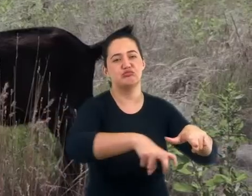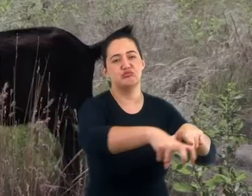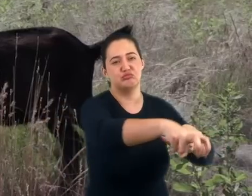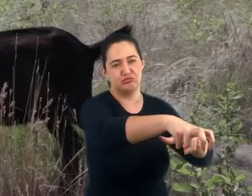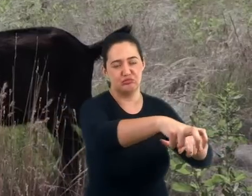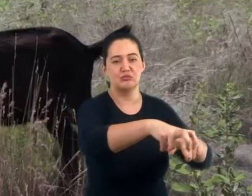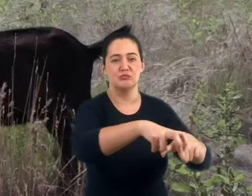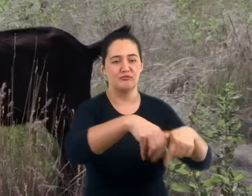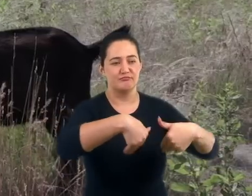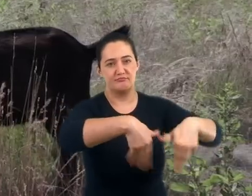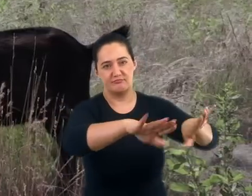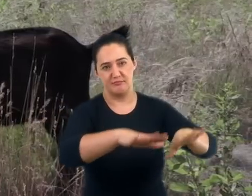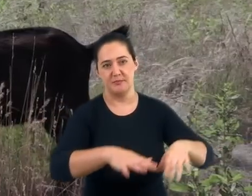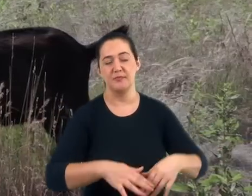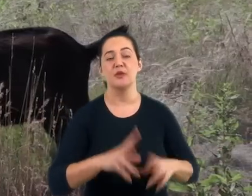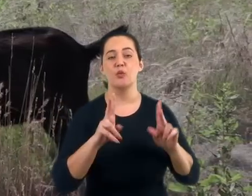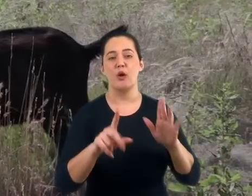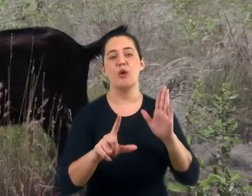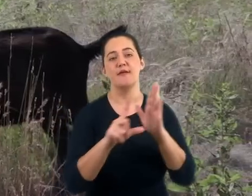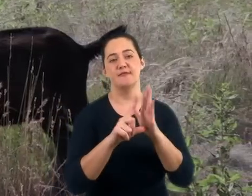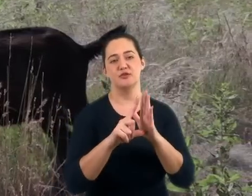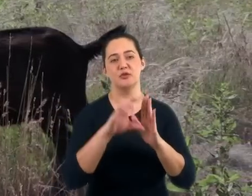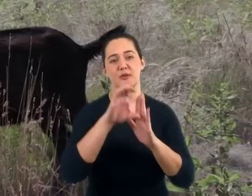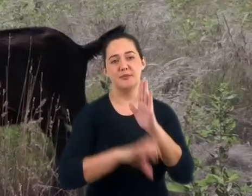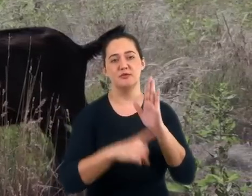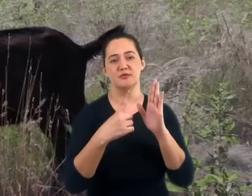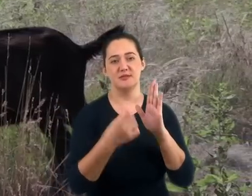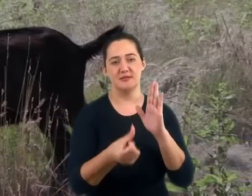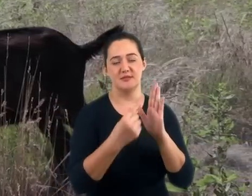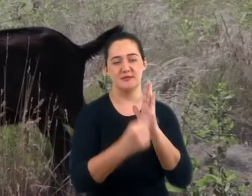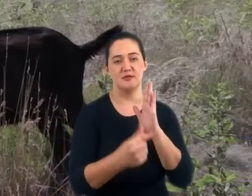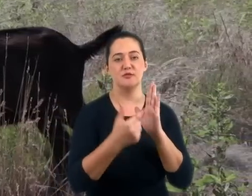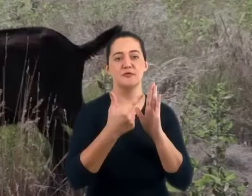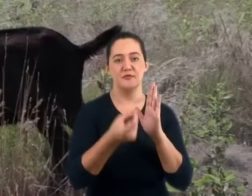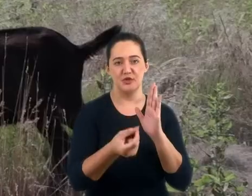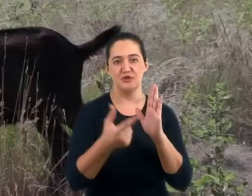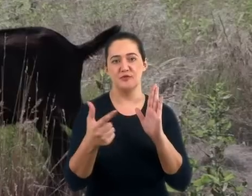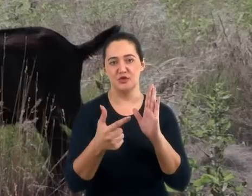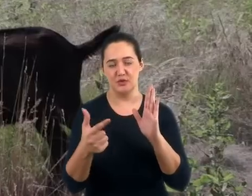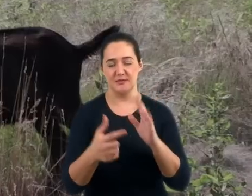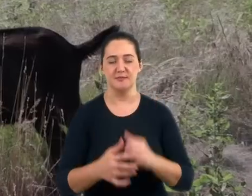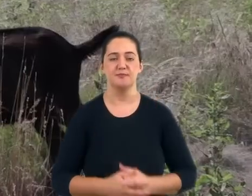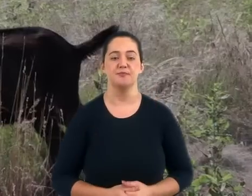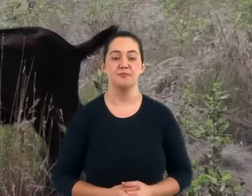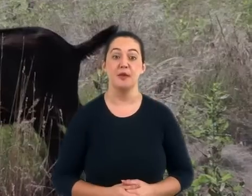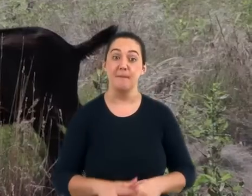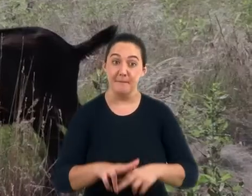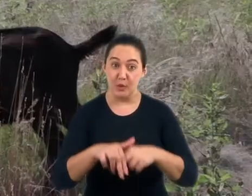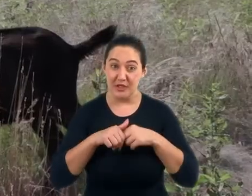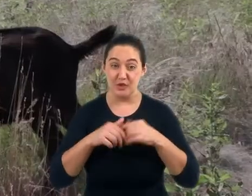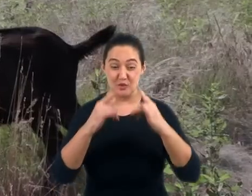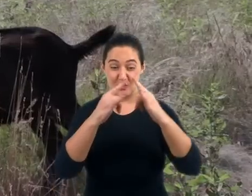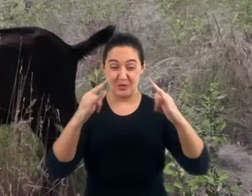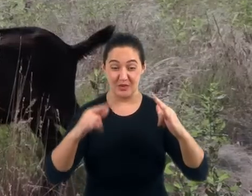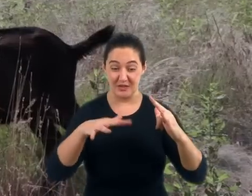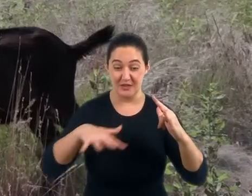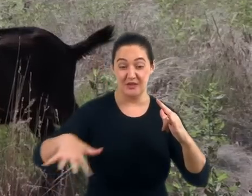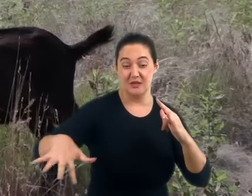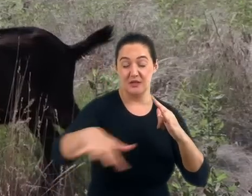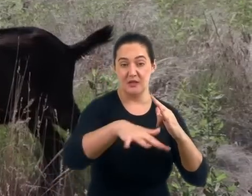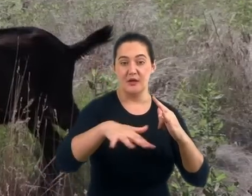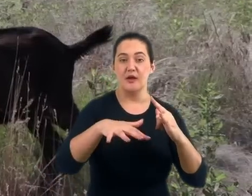capítulo 16, versos 20 a 22. Assim, ele removia para fora do acampamento